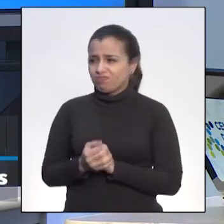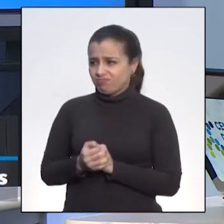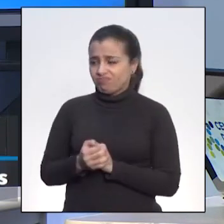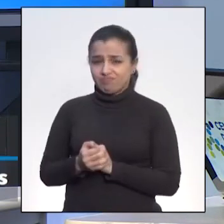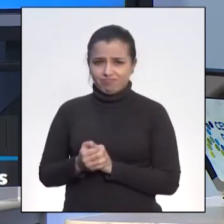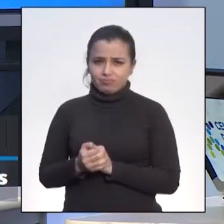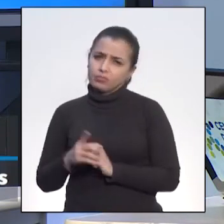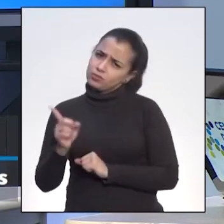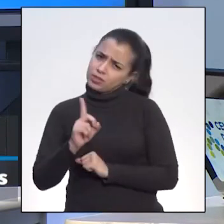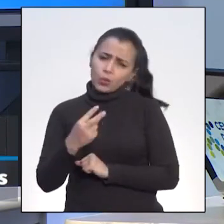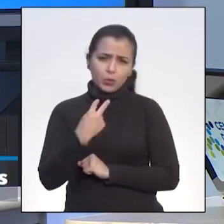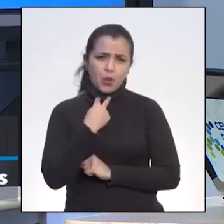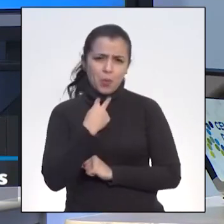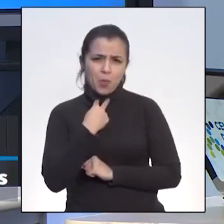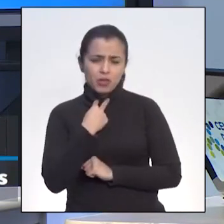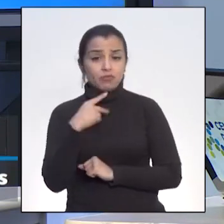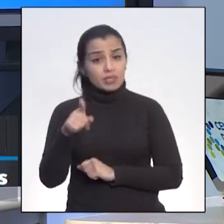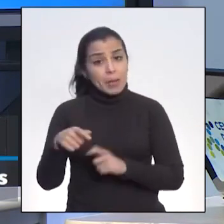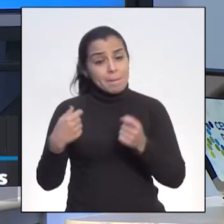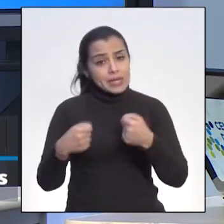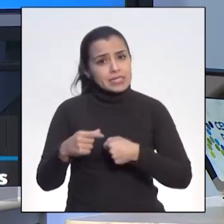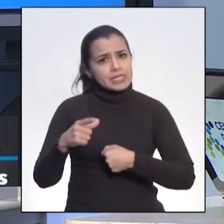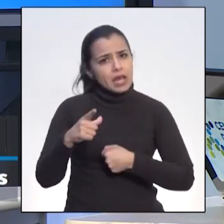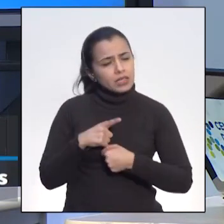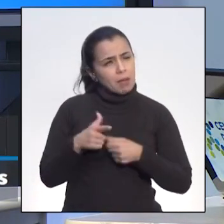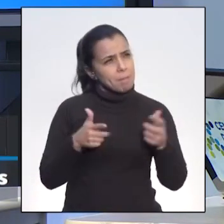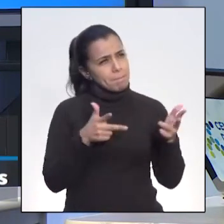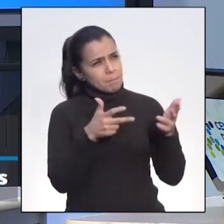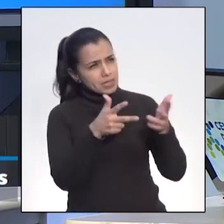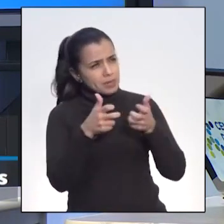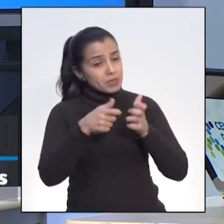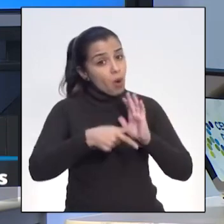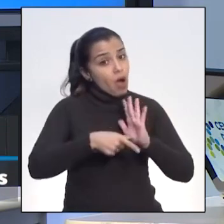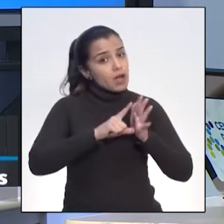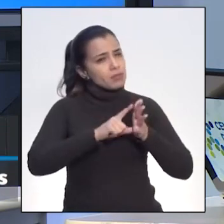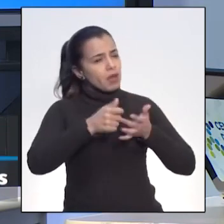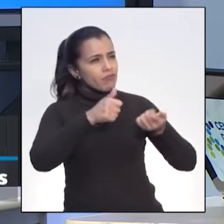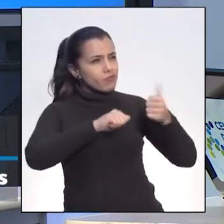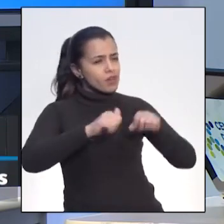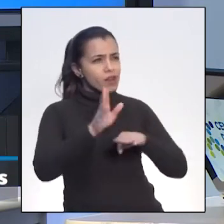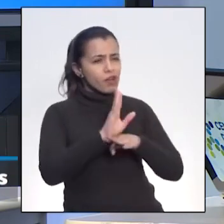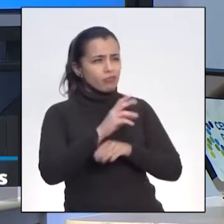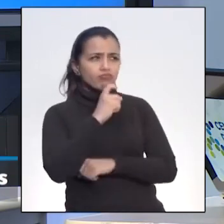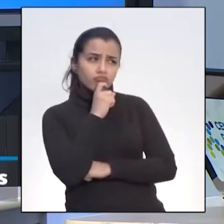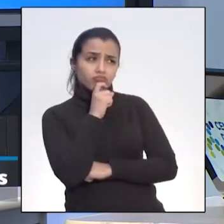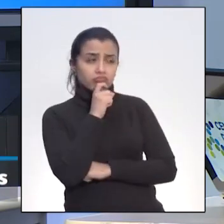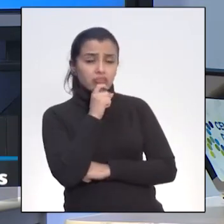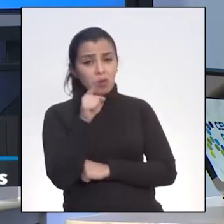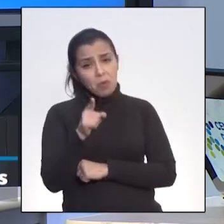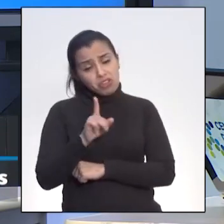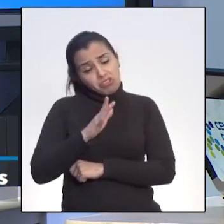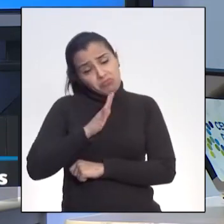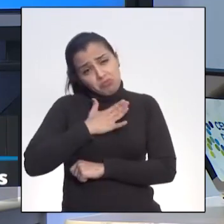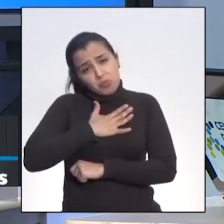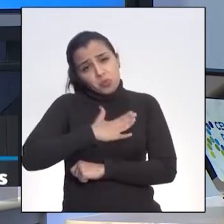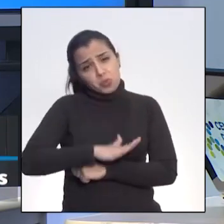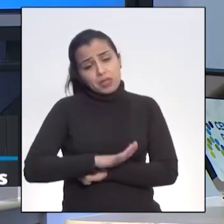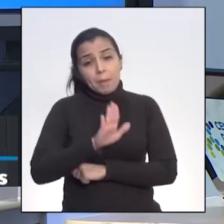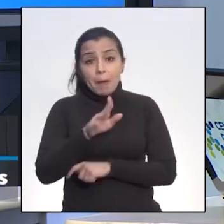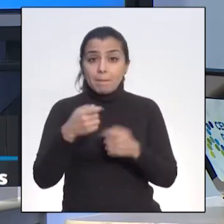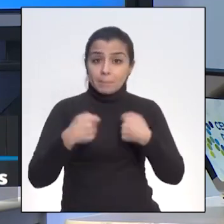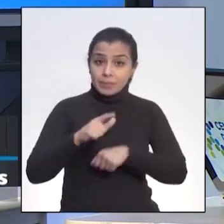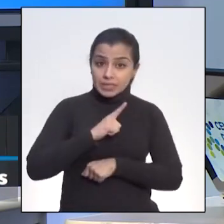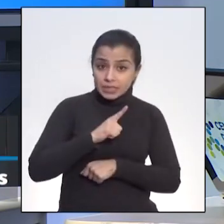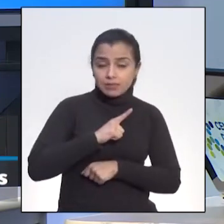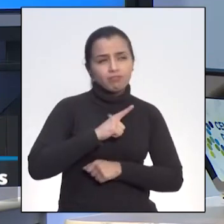algum instrumento que te permita analisar o filme antes para poder ter uma noção. Depois você pode até não gostar do filme, mas lendo